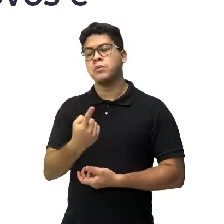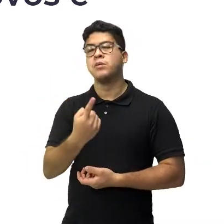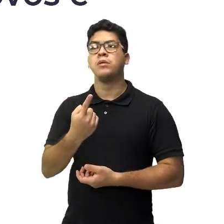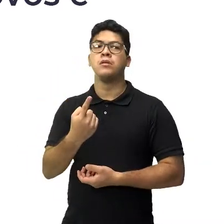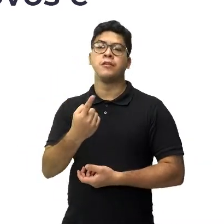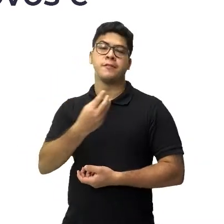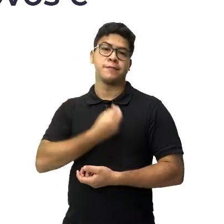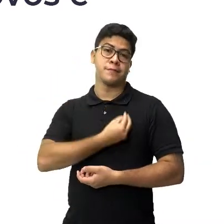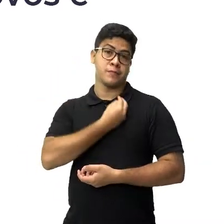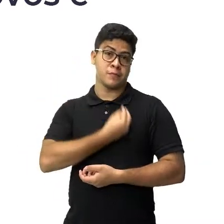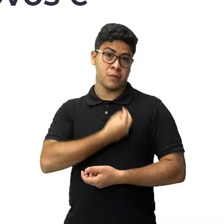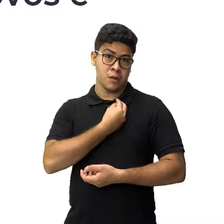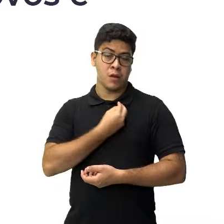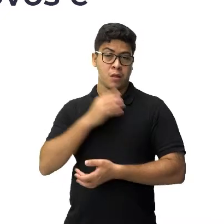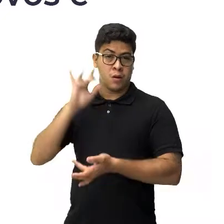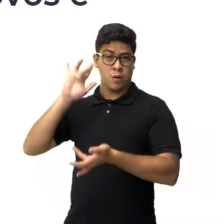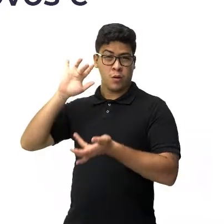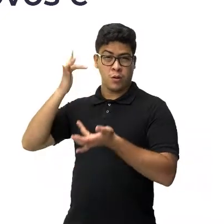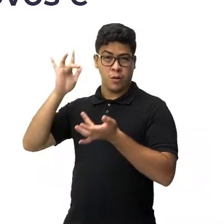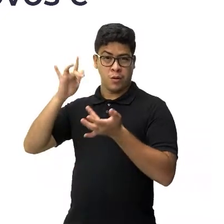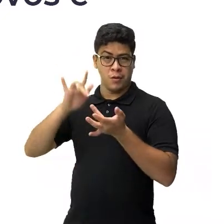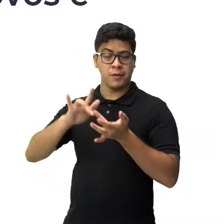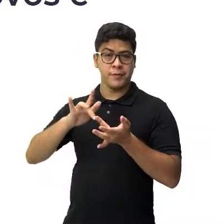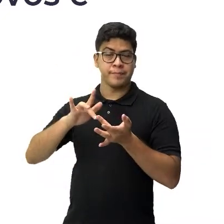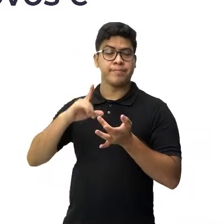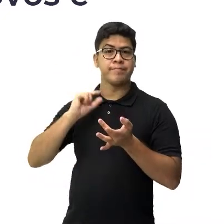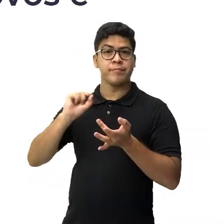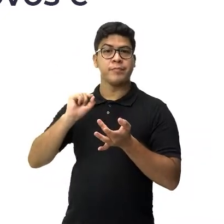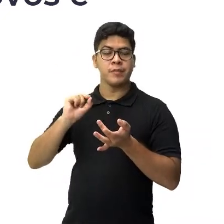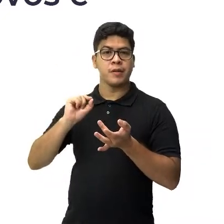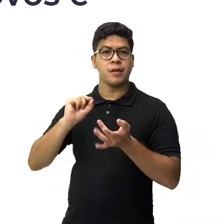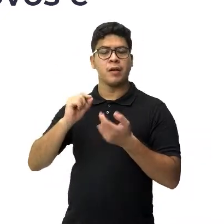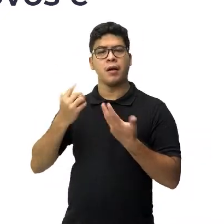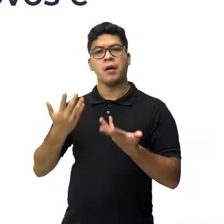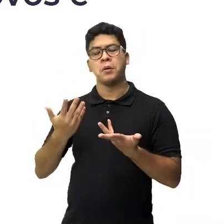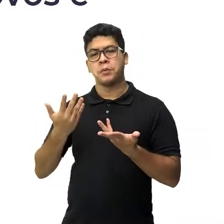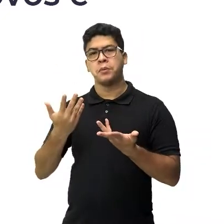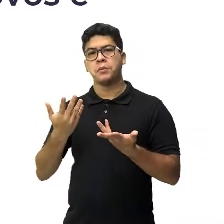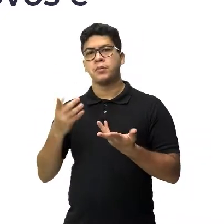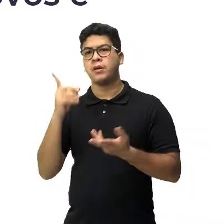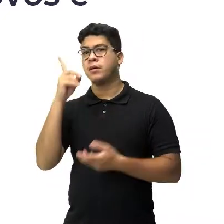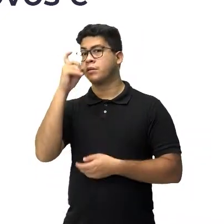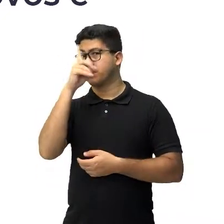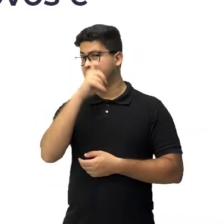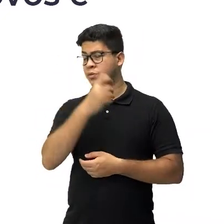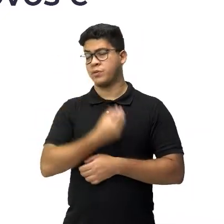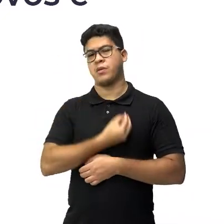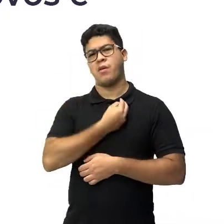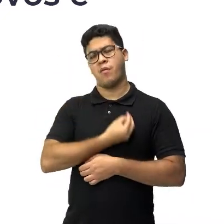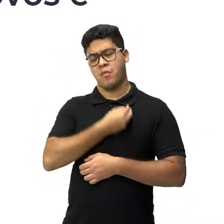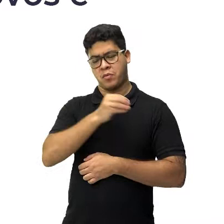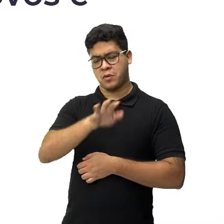vivem são chamados de tradicionais, vivem em áreas de difícil acesso, portanto,